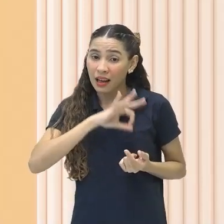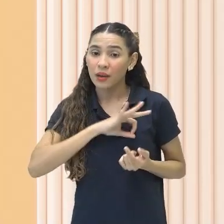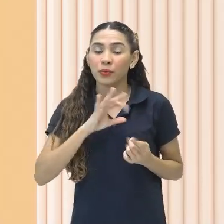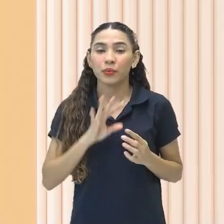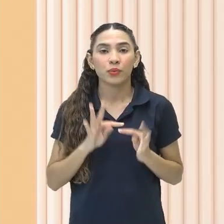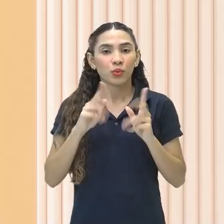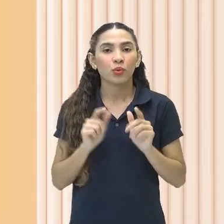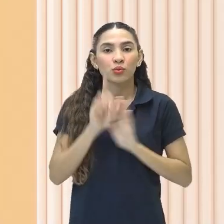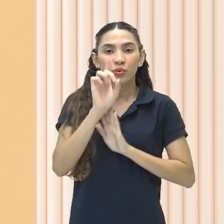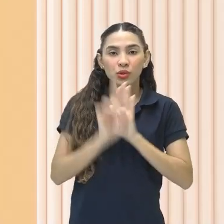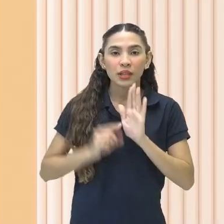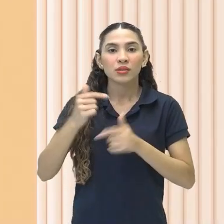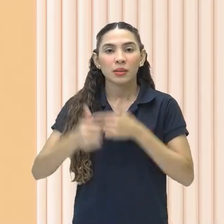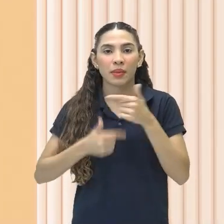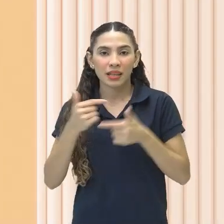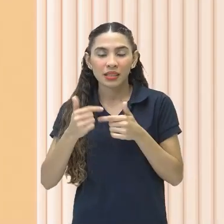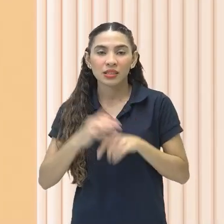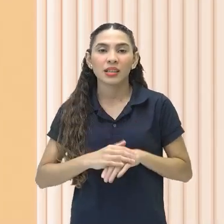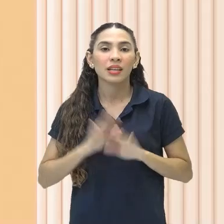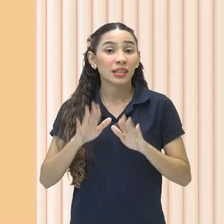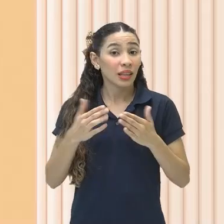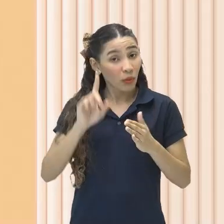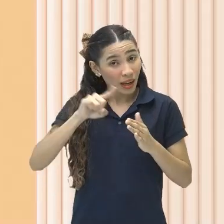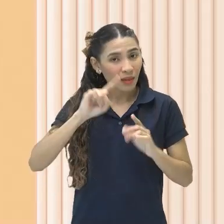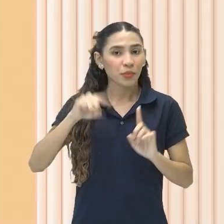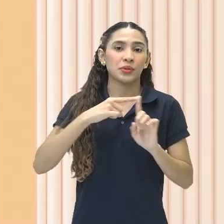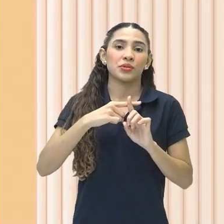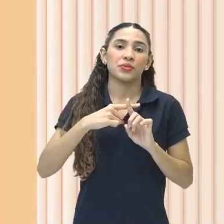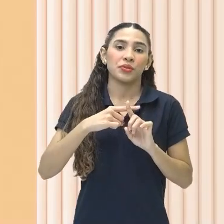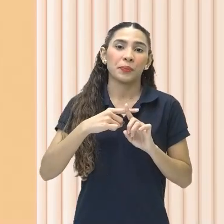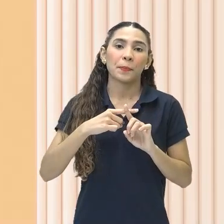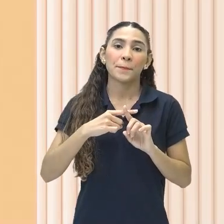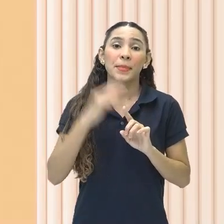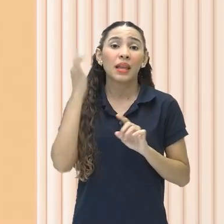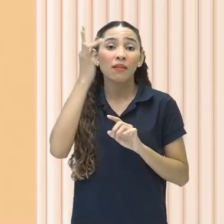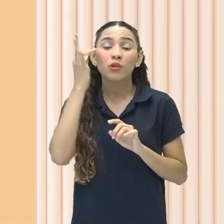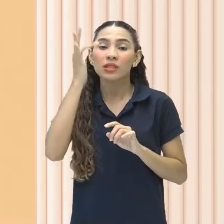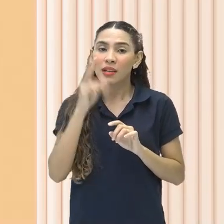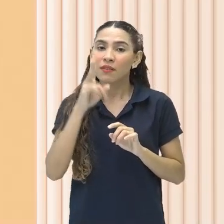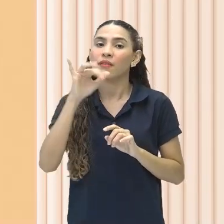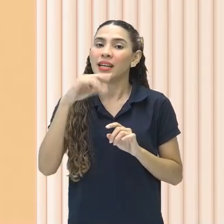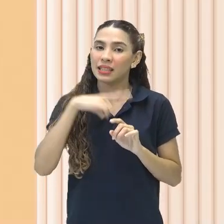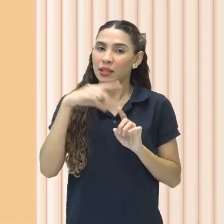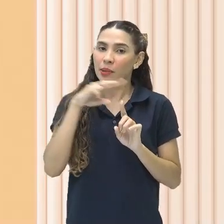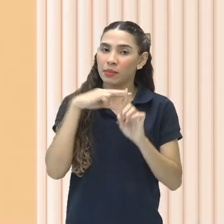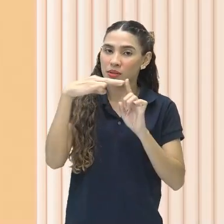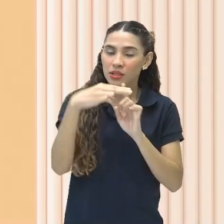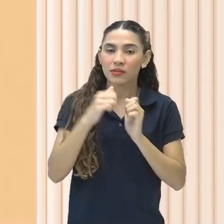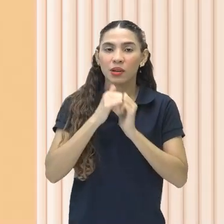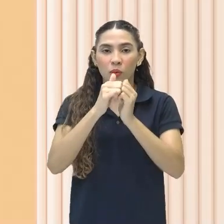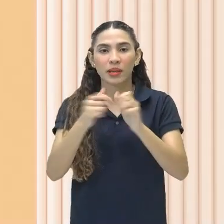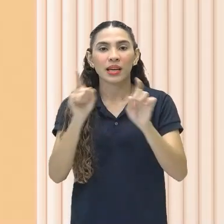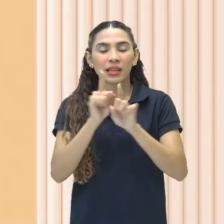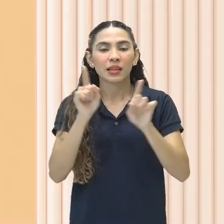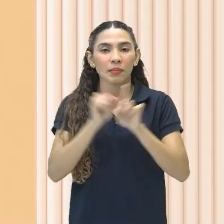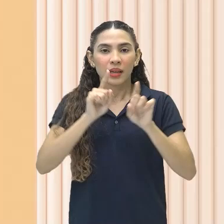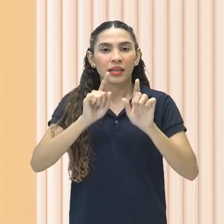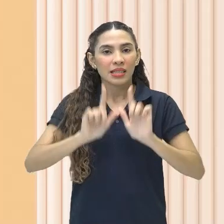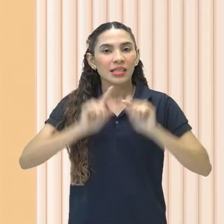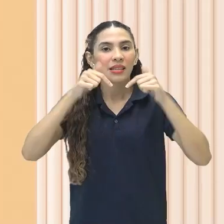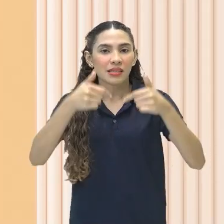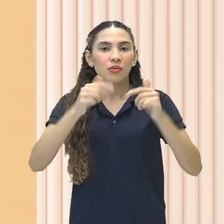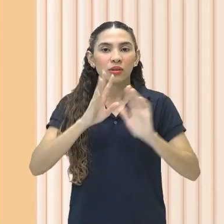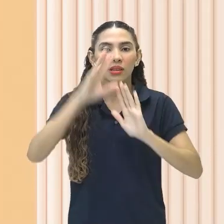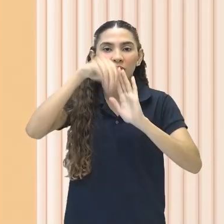todos os direitos trabalhistas, então ela é positiva. Então, a filosofia nos faz olhar e acompanhar esse movimento